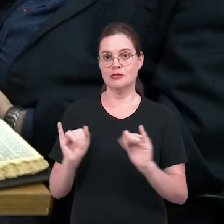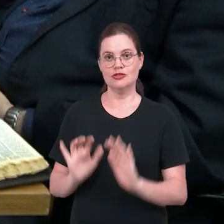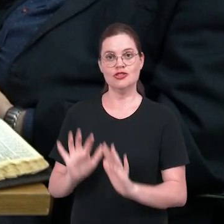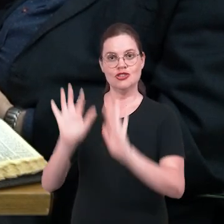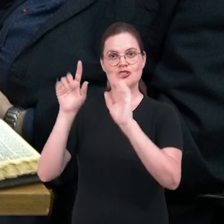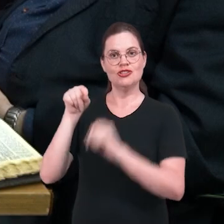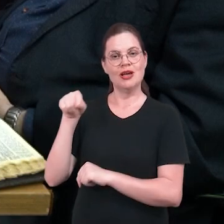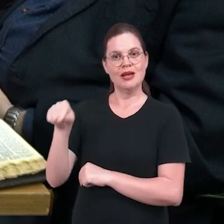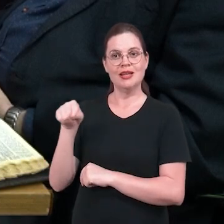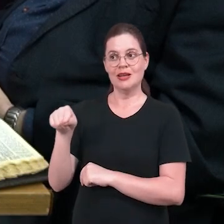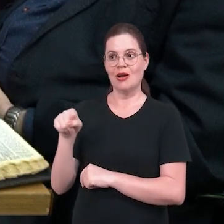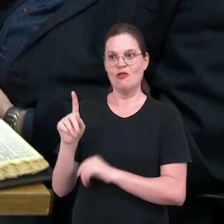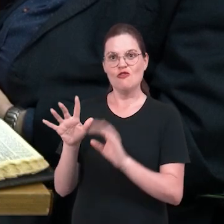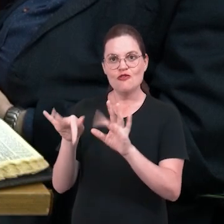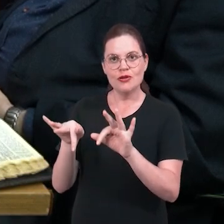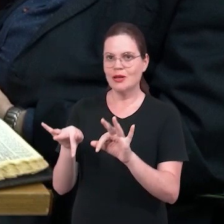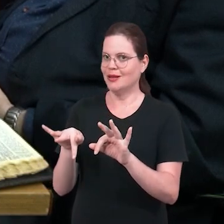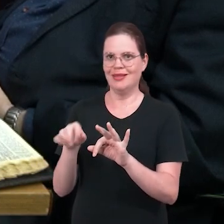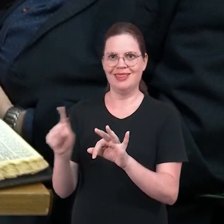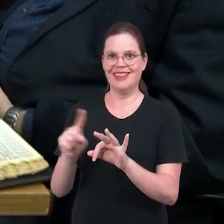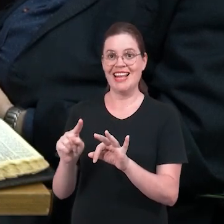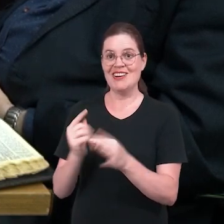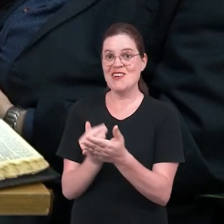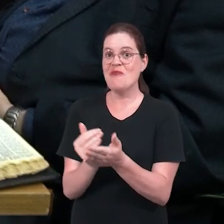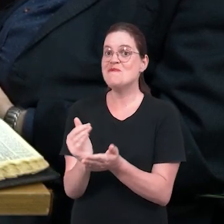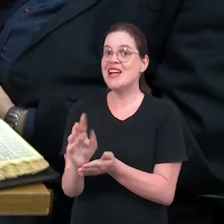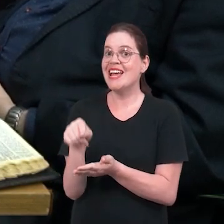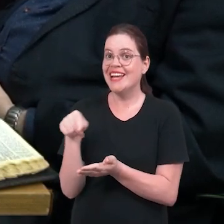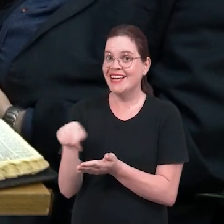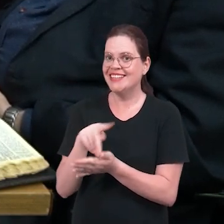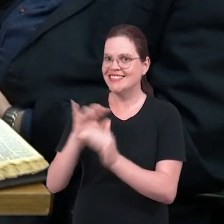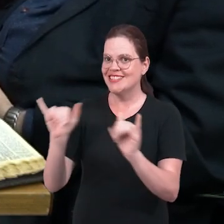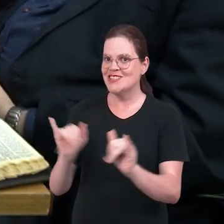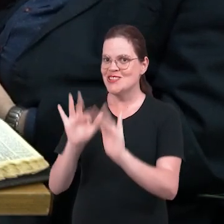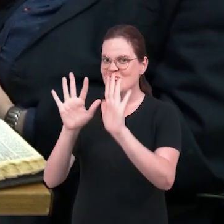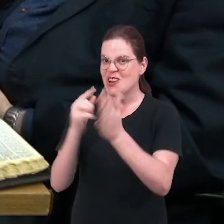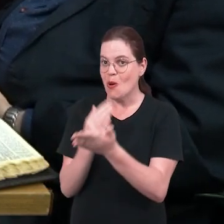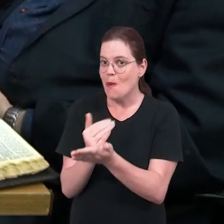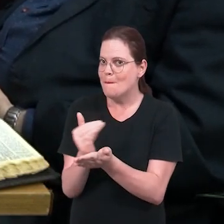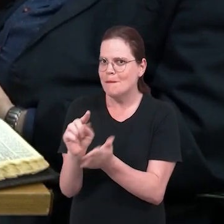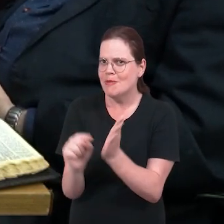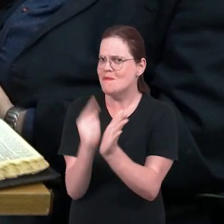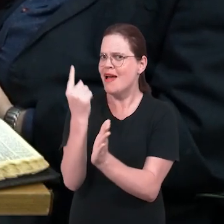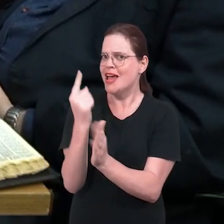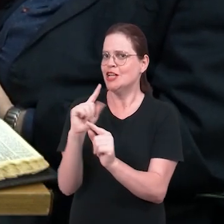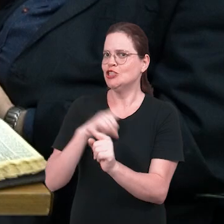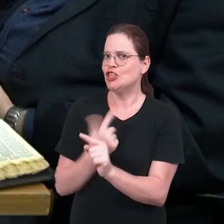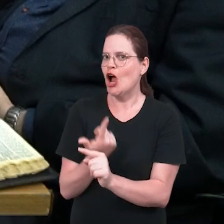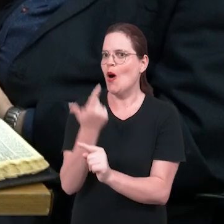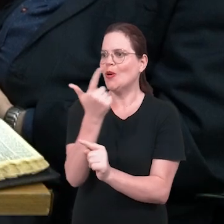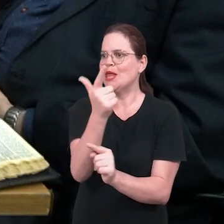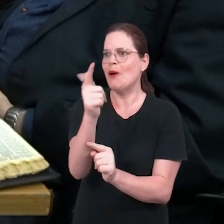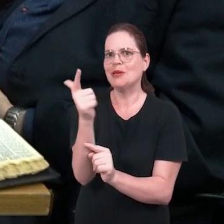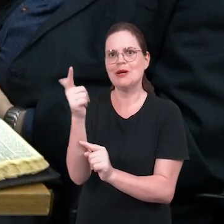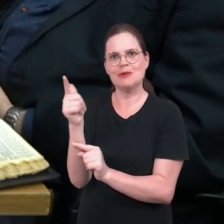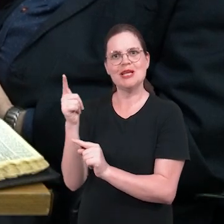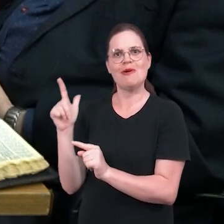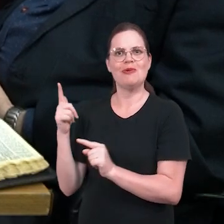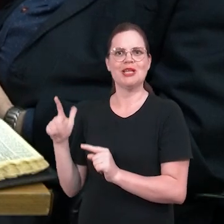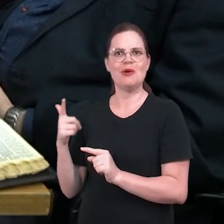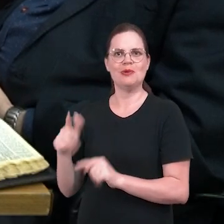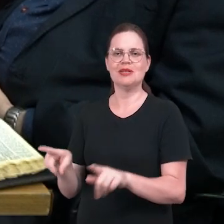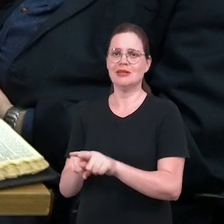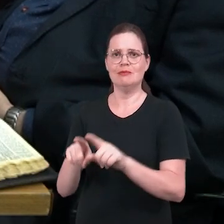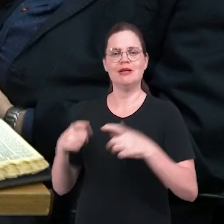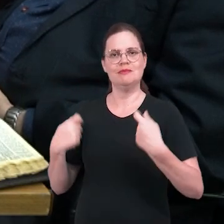foi o fim, Jericó foi o início. Isso. Tinha outras vitórias pela frente. Várias vitórias, né? Então,